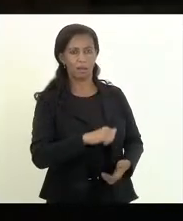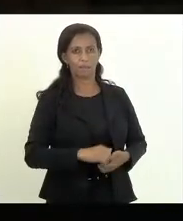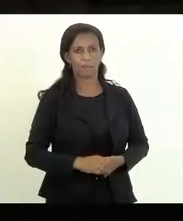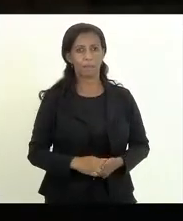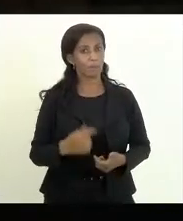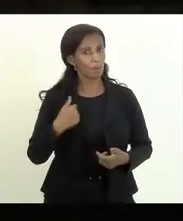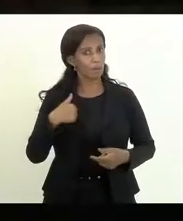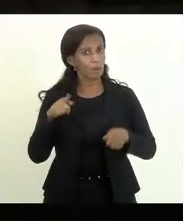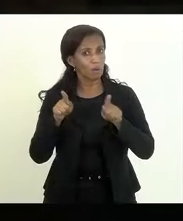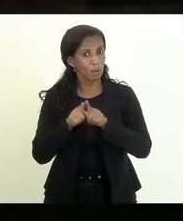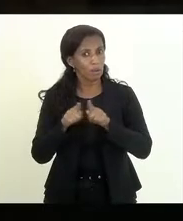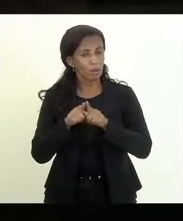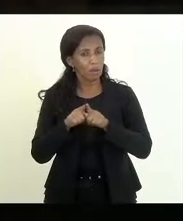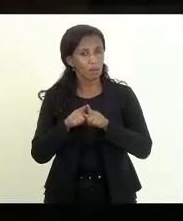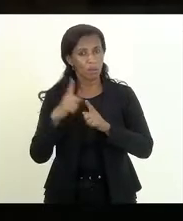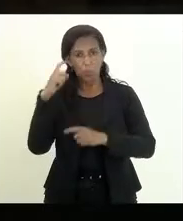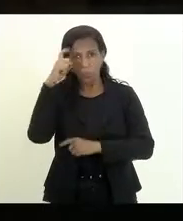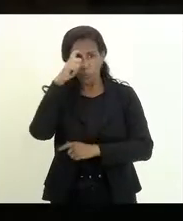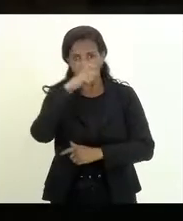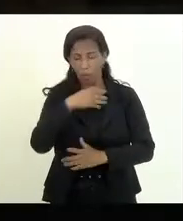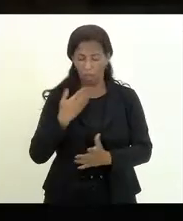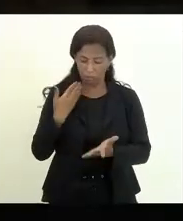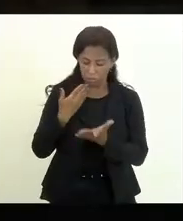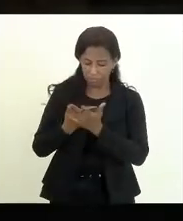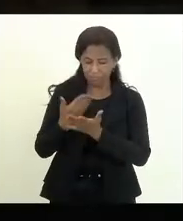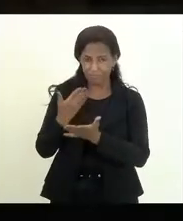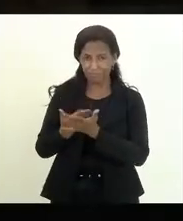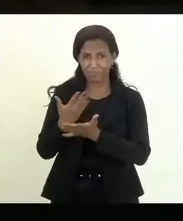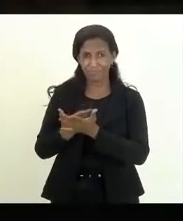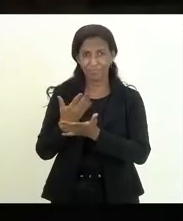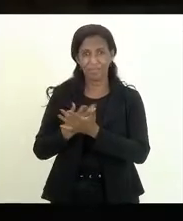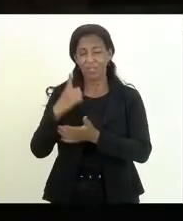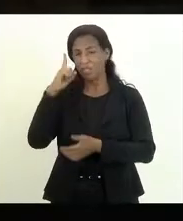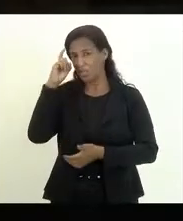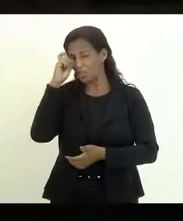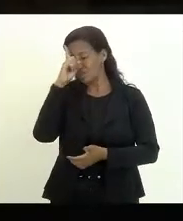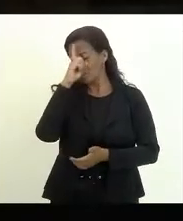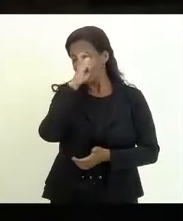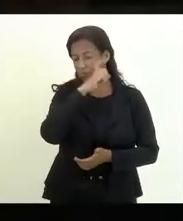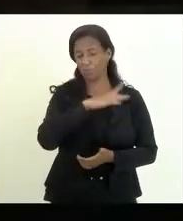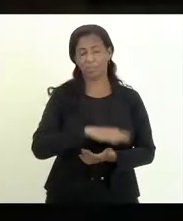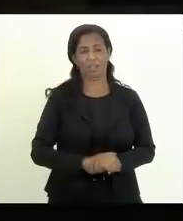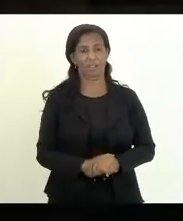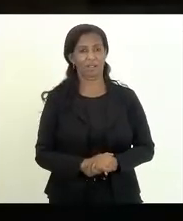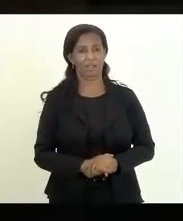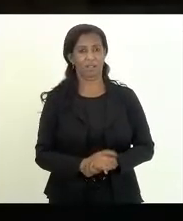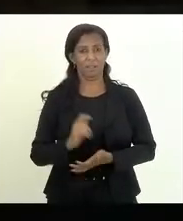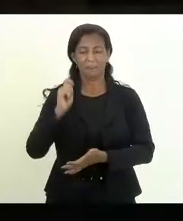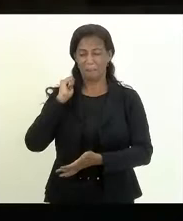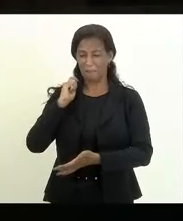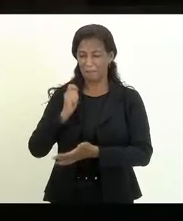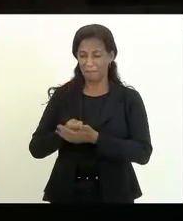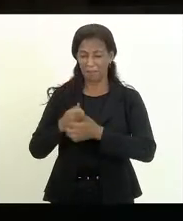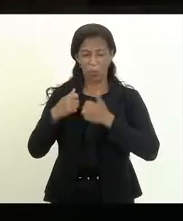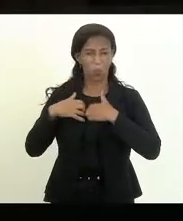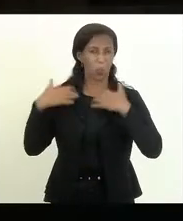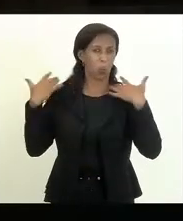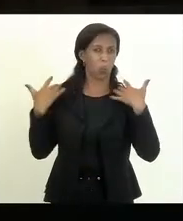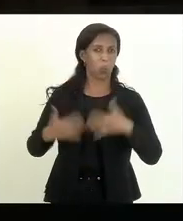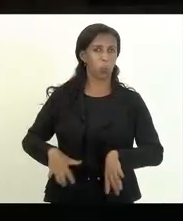eu também estudei com muita dificuldade. Eu tive muita dificuldade e paguei um preço